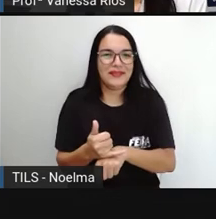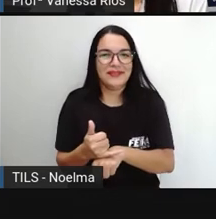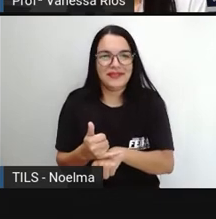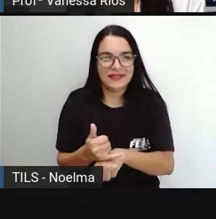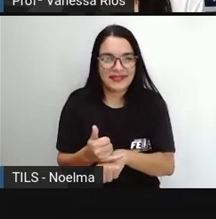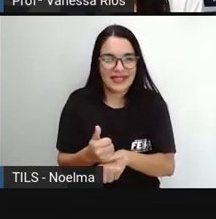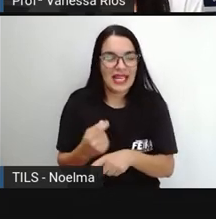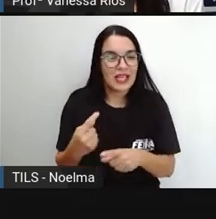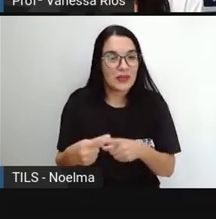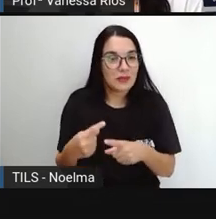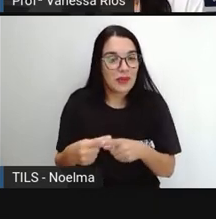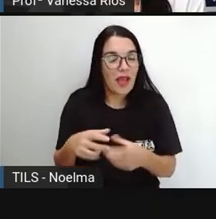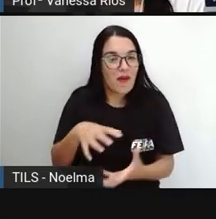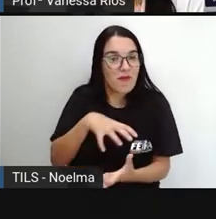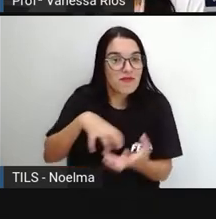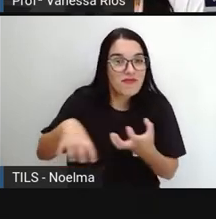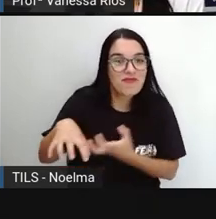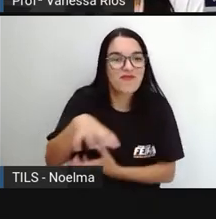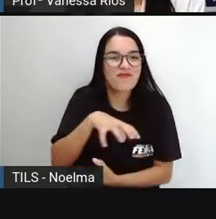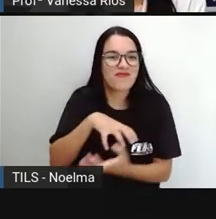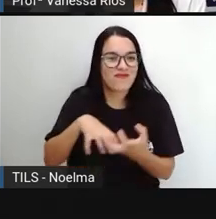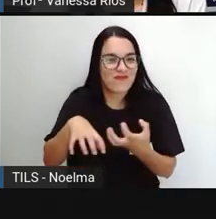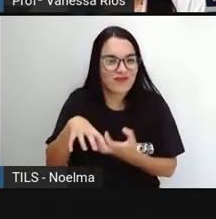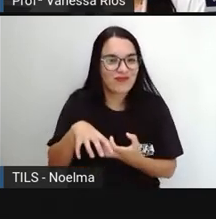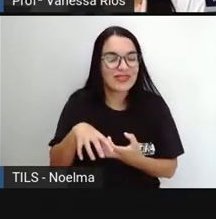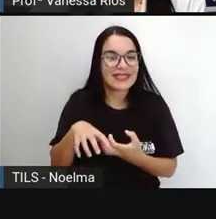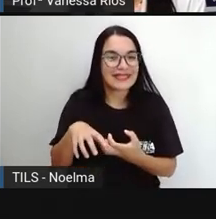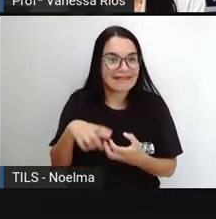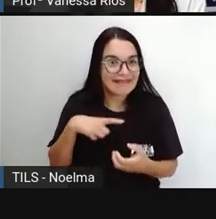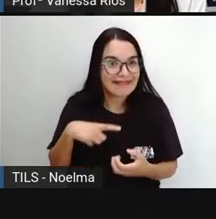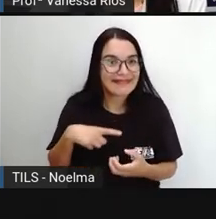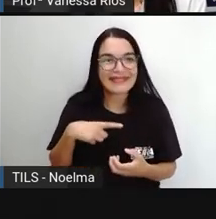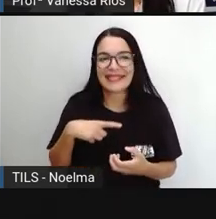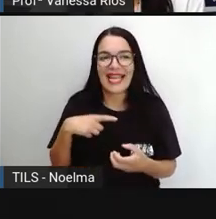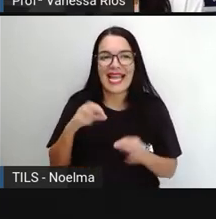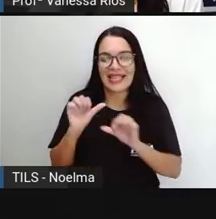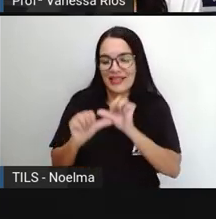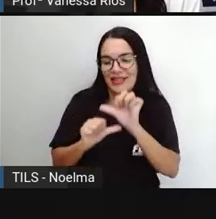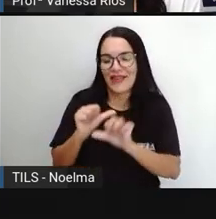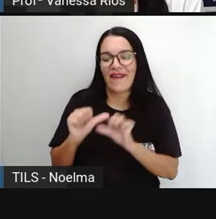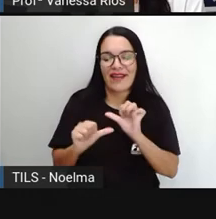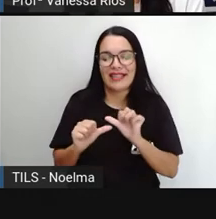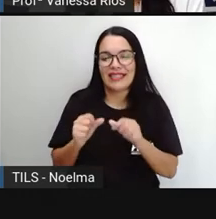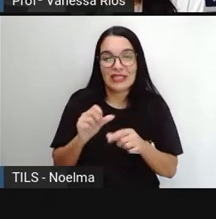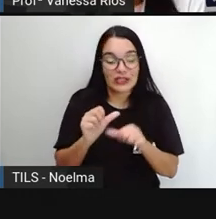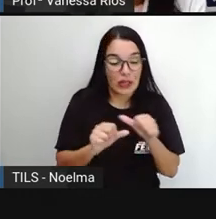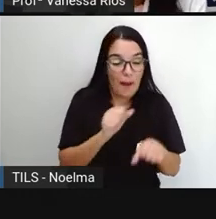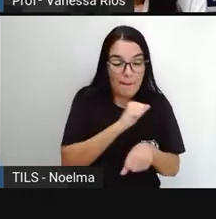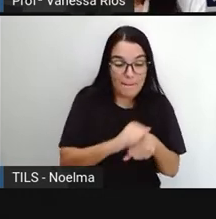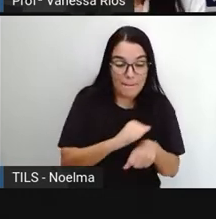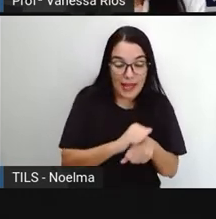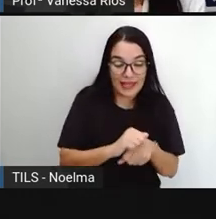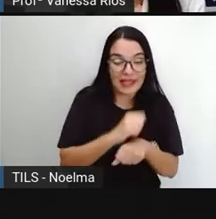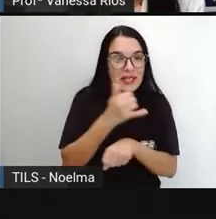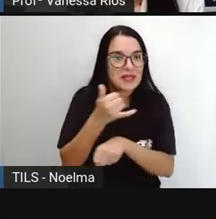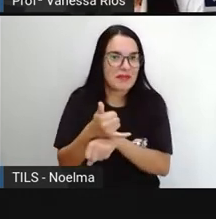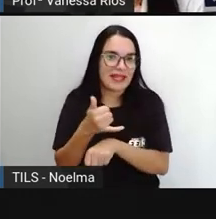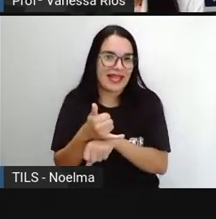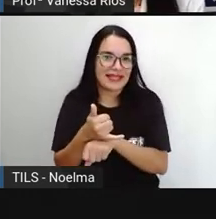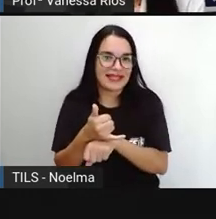uma revolução em relação àquilo que eles utilizavam no dia a dia, utilizando em vez das pedras aí os